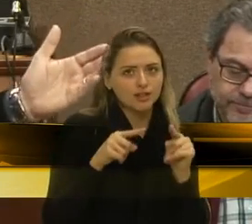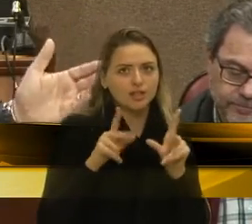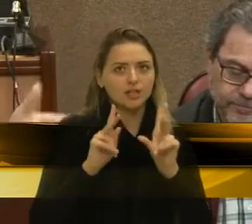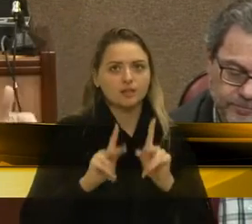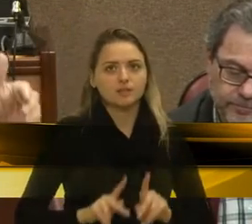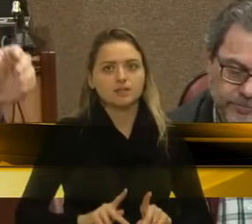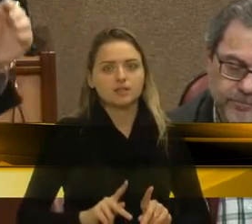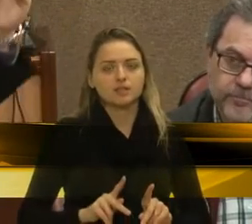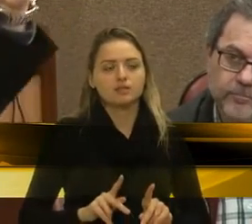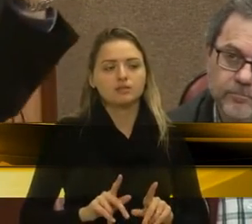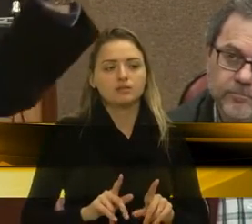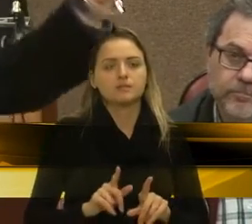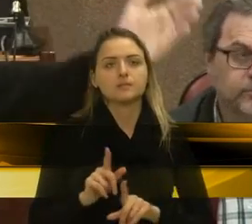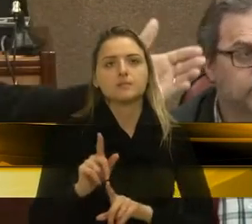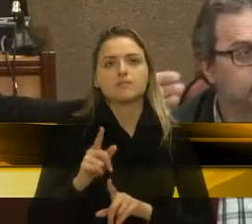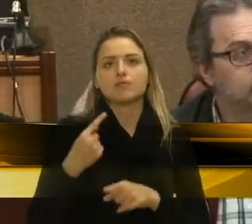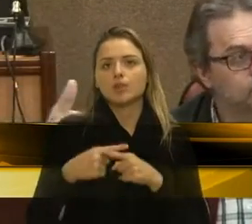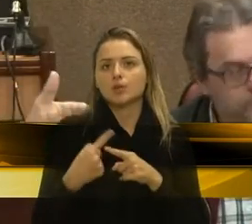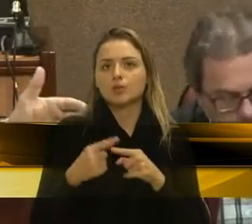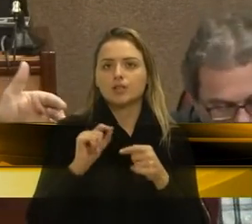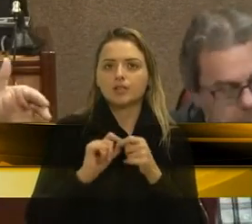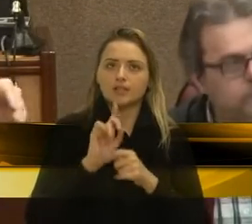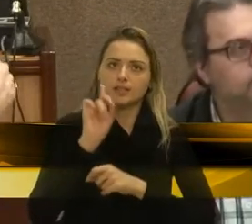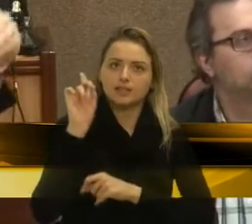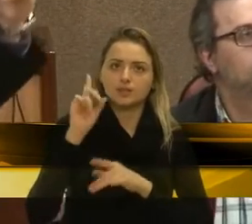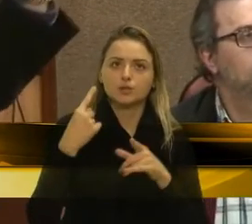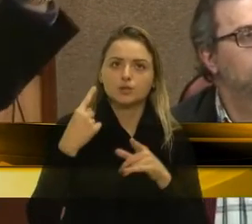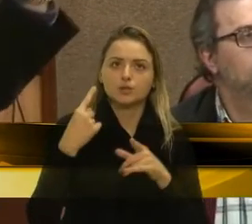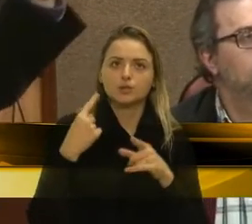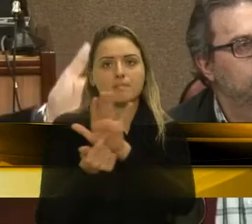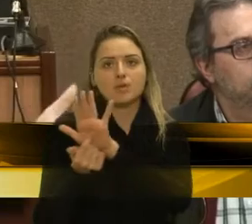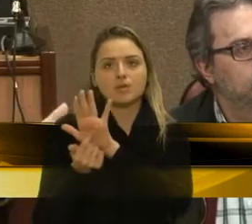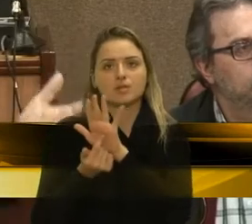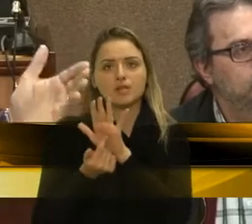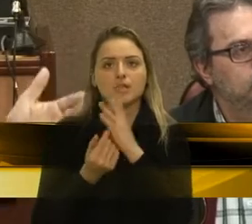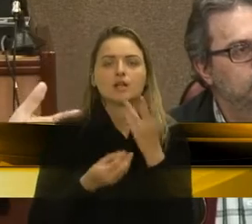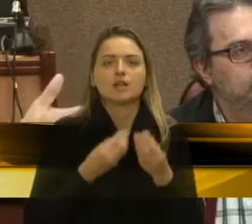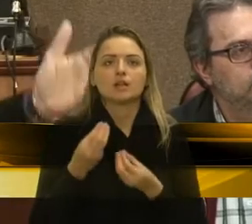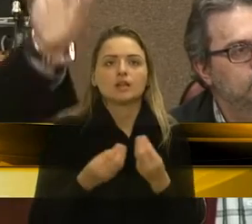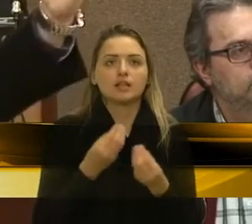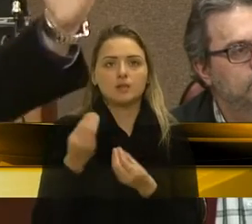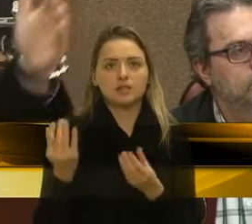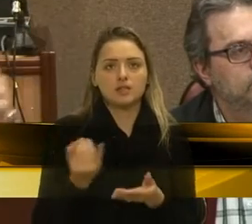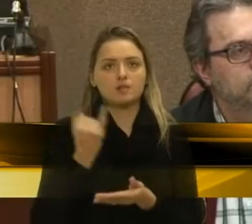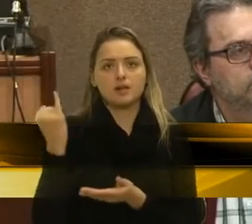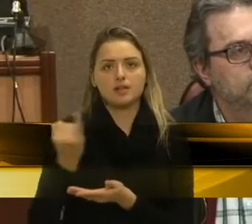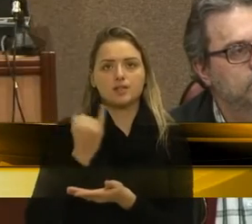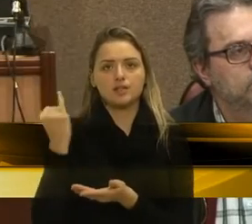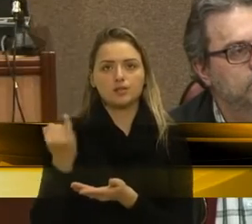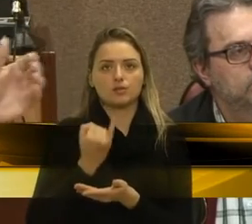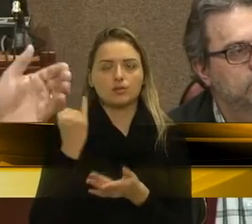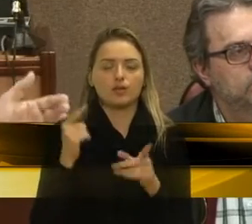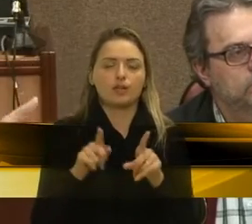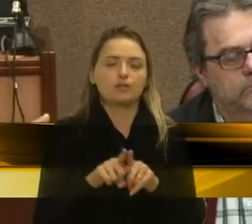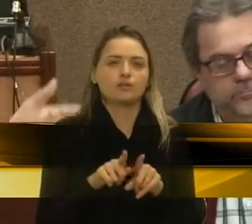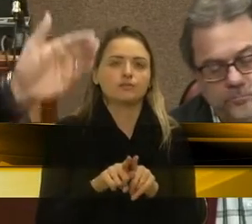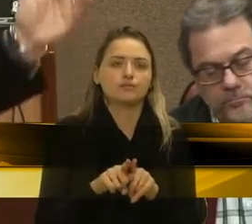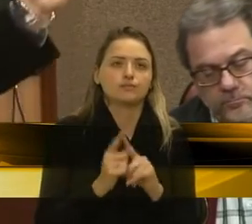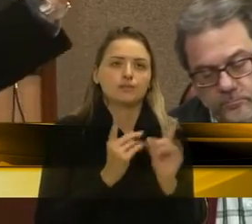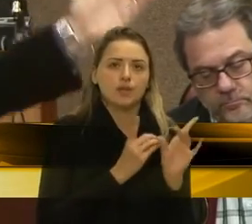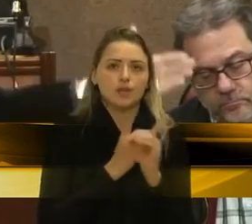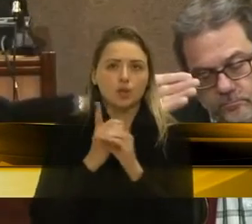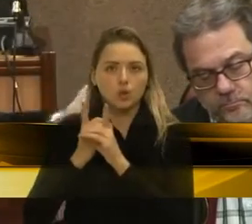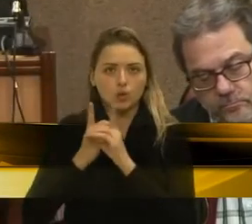nosso município por que nós tínhamos feito isso, mas era justamente para ilustrar a importância que teve. É um dos afrescos que se encontra nesse